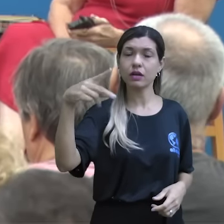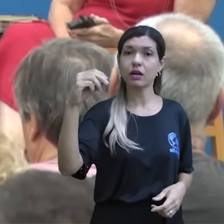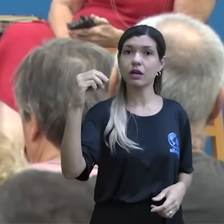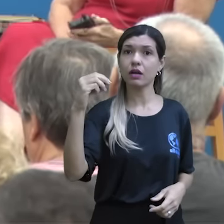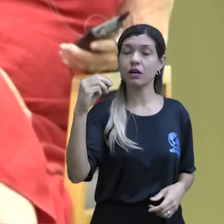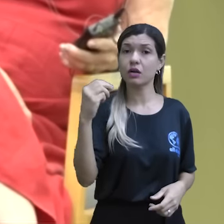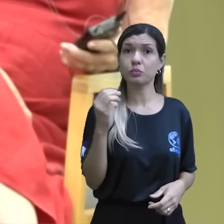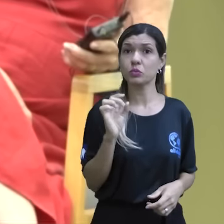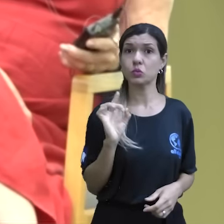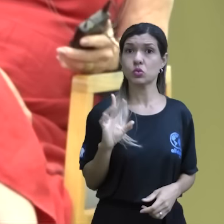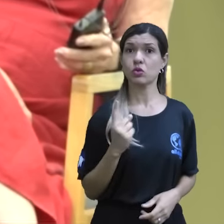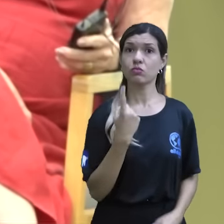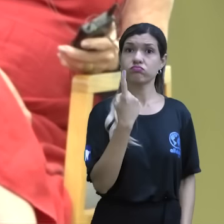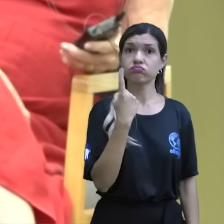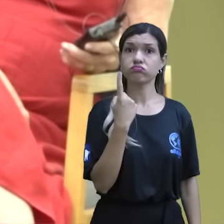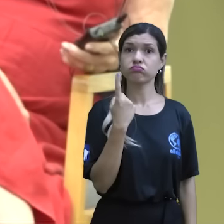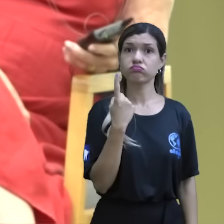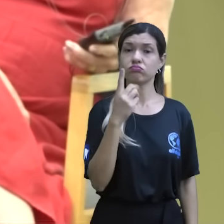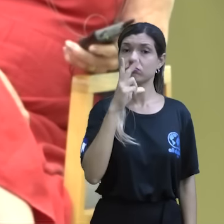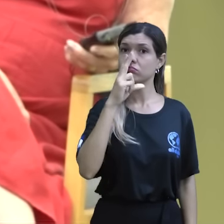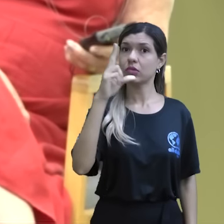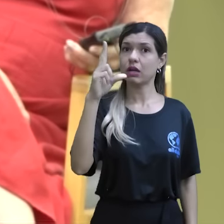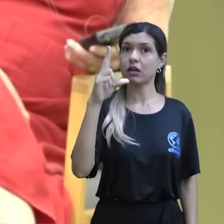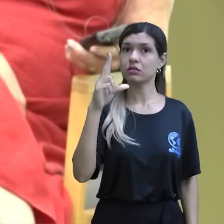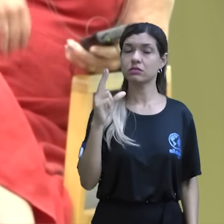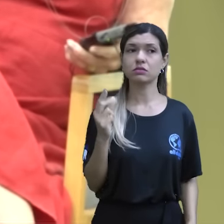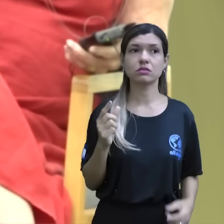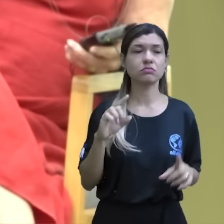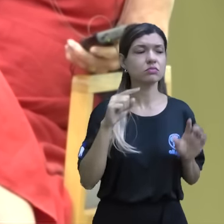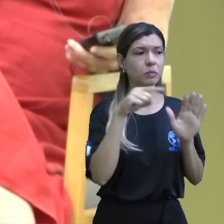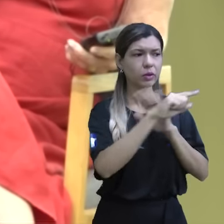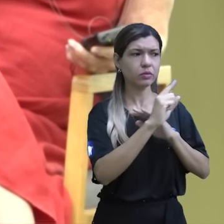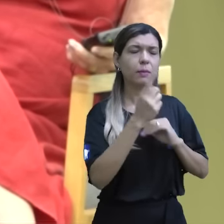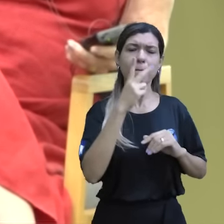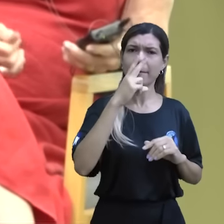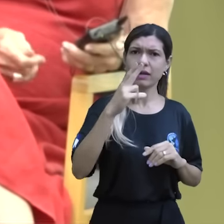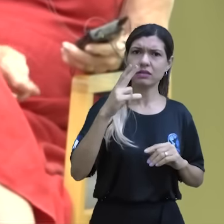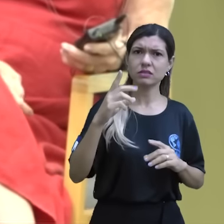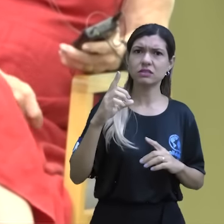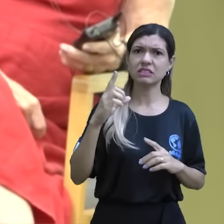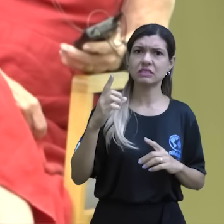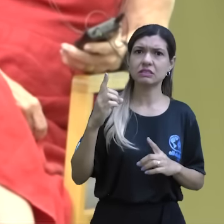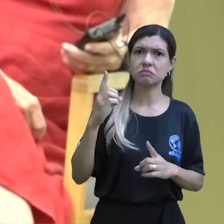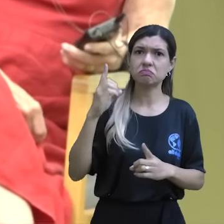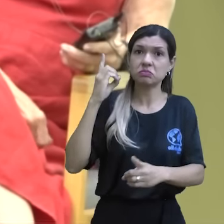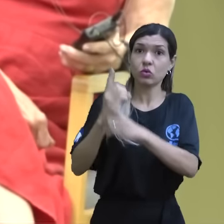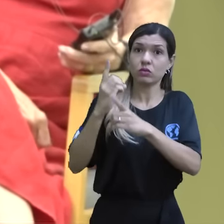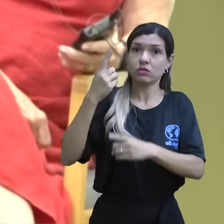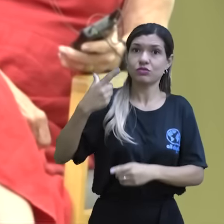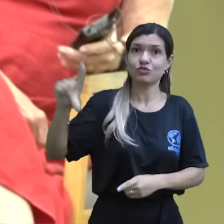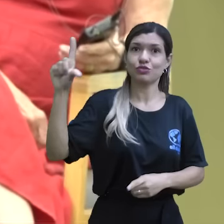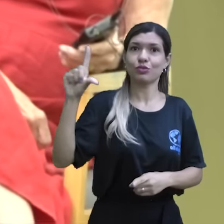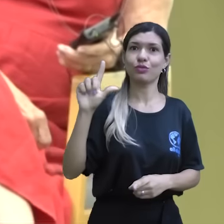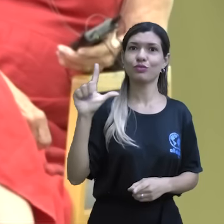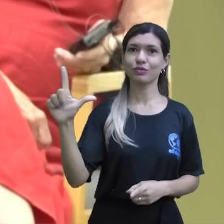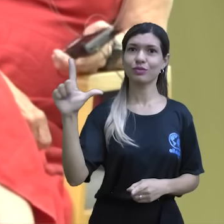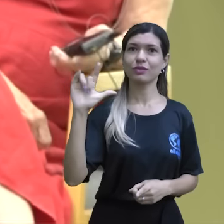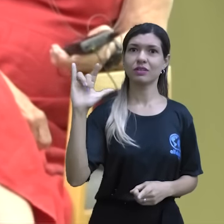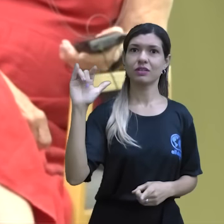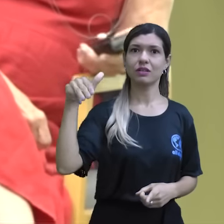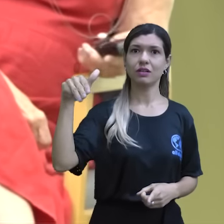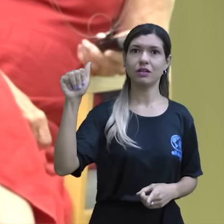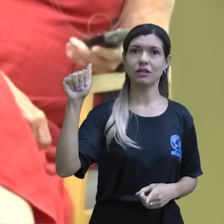academia ainda, se isso é um movimento. E eu assisti a peça Brusundangas e é maravilhosa. Recomendo muito. Uau. Vou ver de novo sábado, tá?